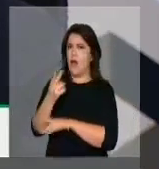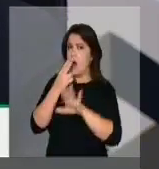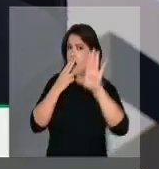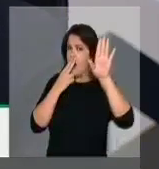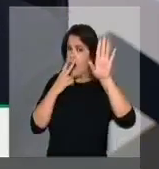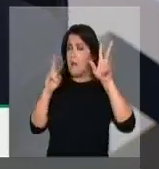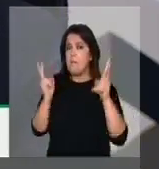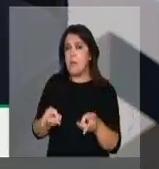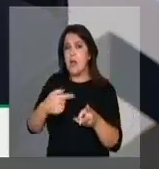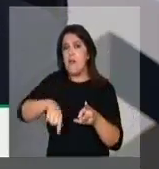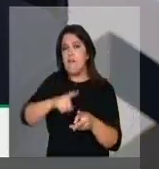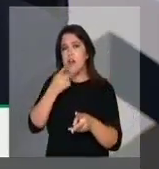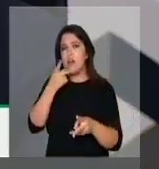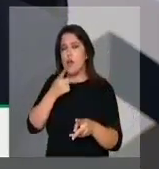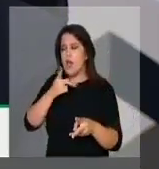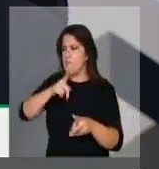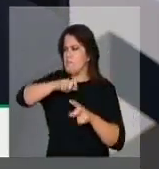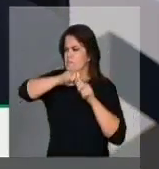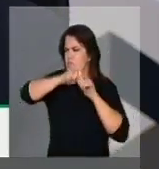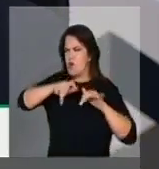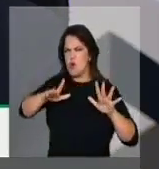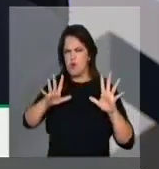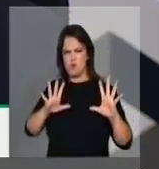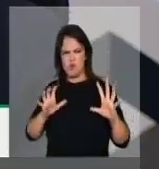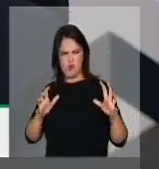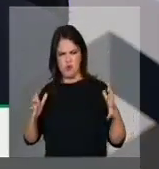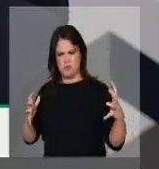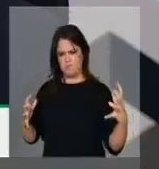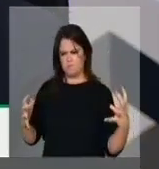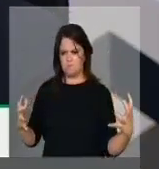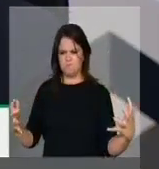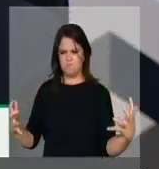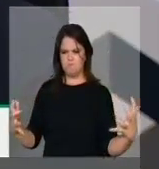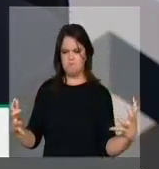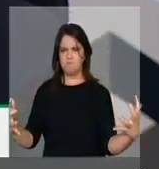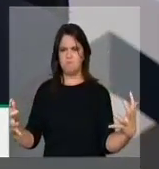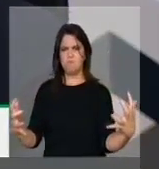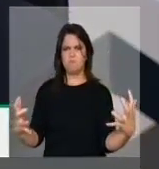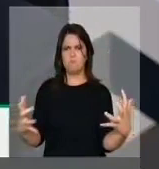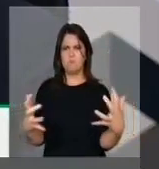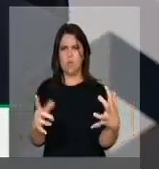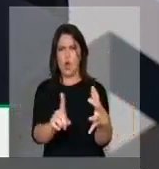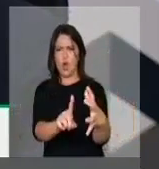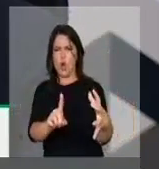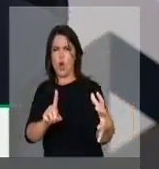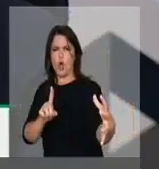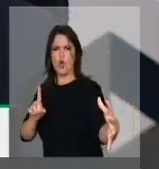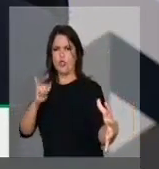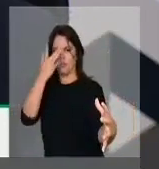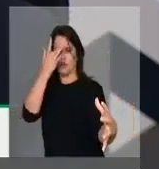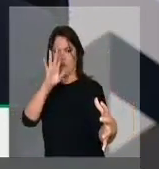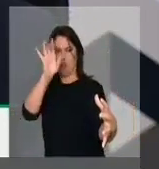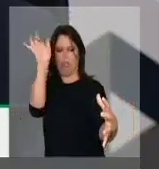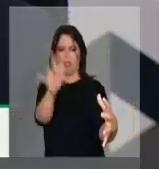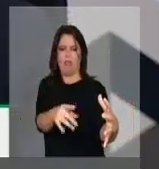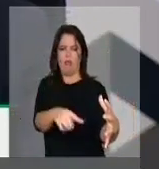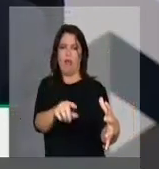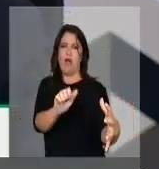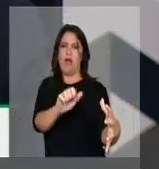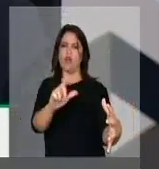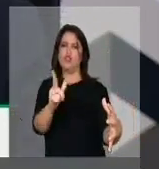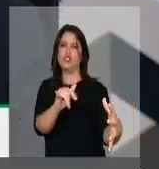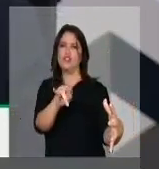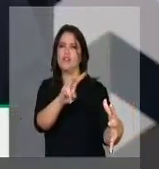nazistas, inclusive, era criar um grande raio de isolamento dos campos de concentração. Assim foi feito